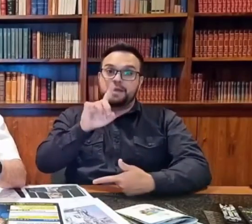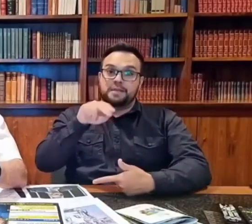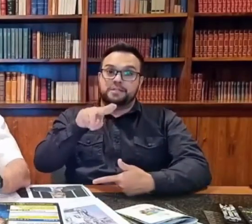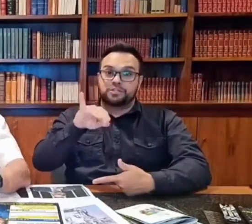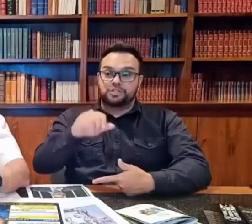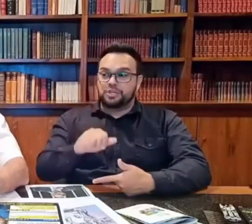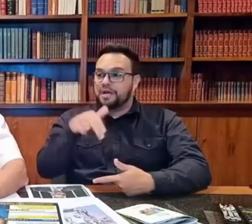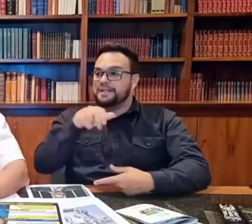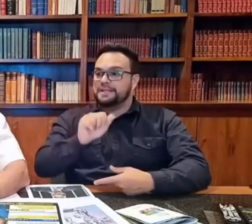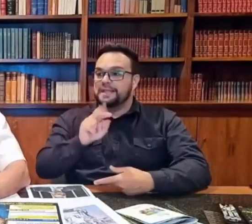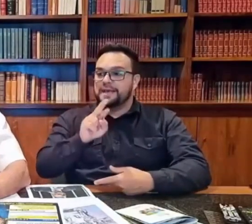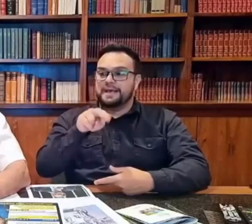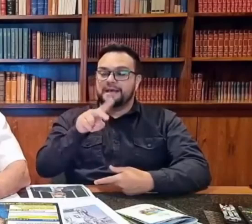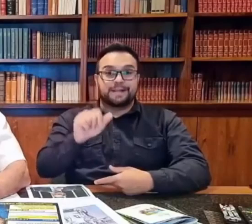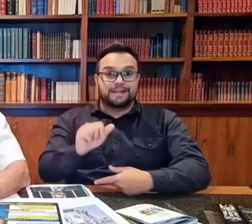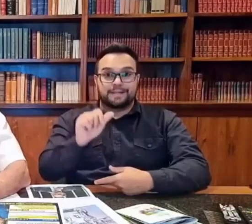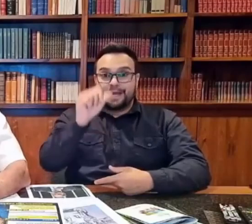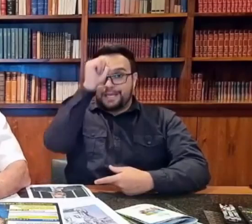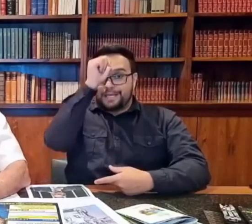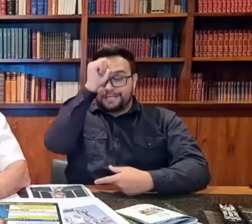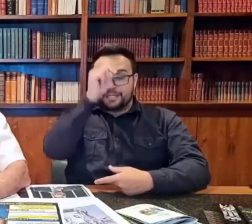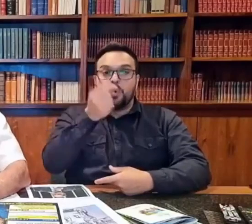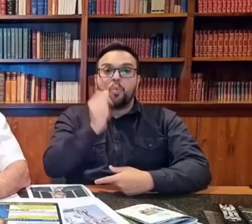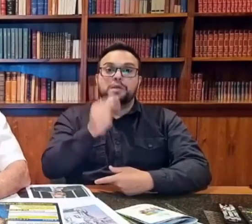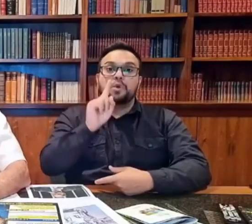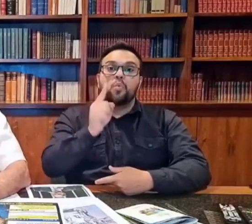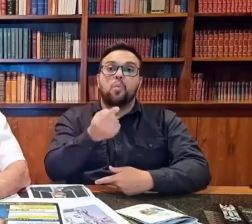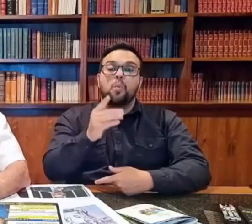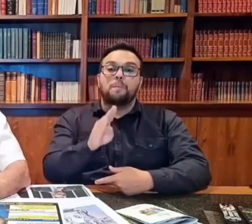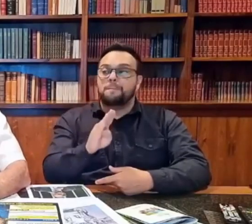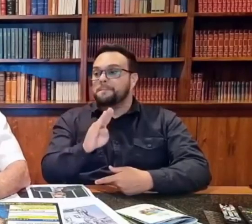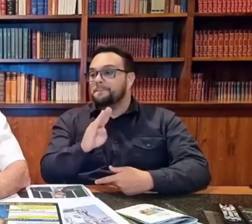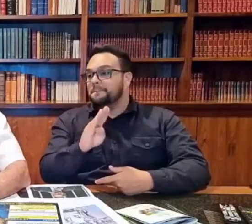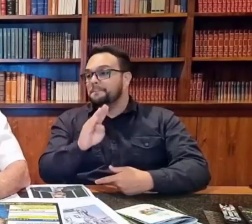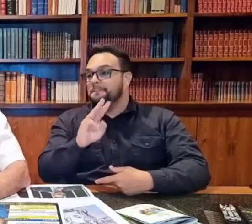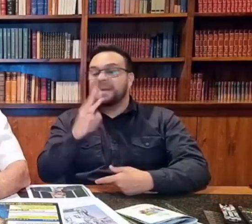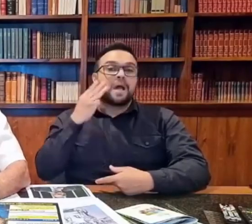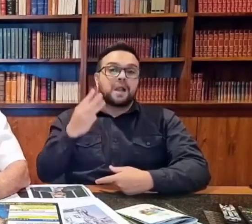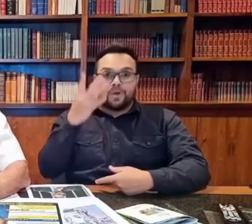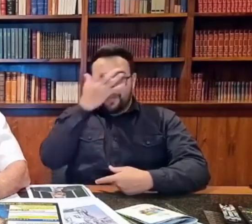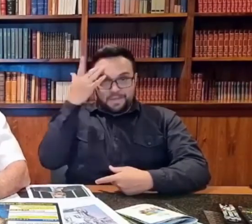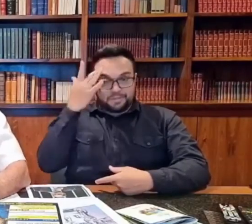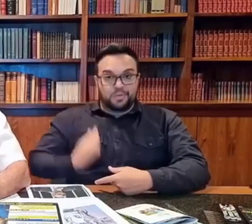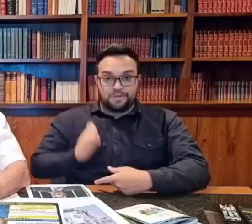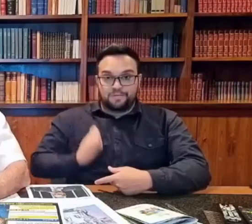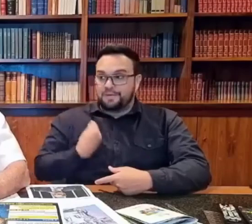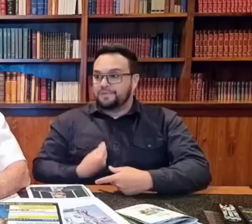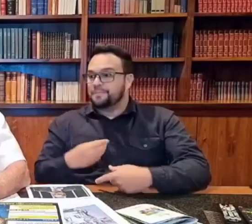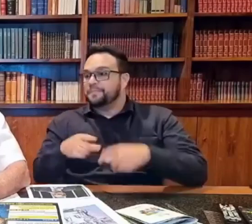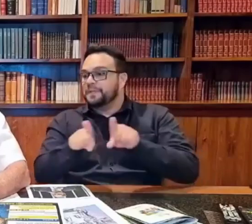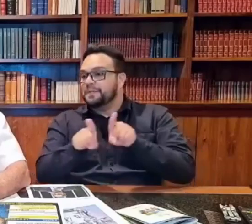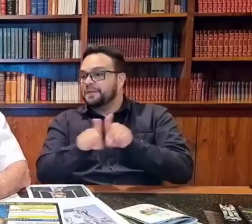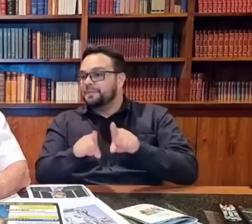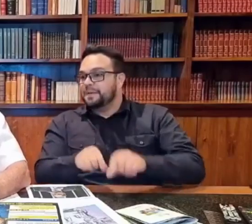frase eleições democráticas são a garantia de nossa soberania eu aproveito brawn para dar uma excelente notícia aqui o governo